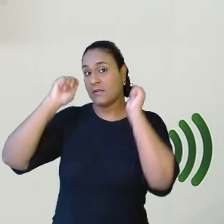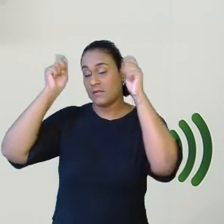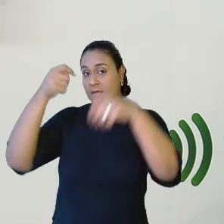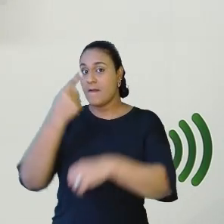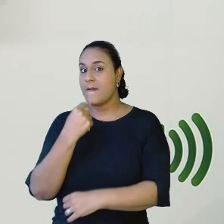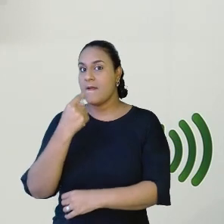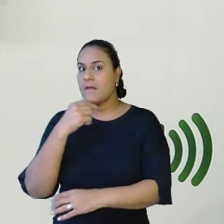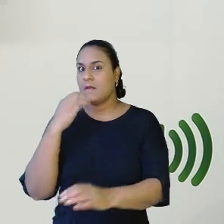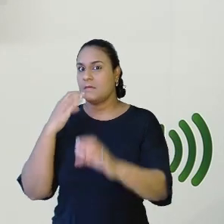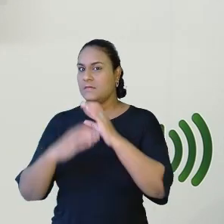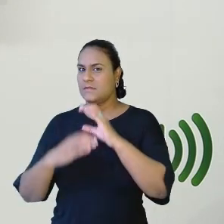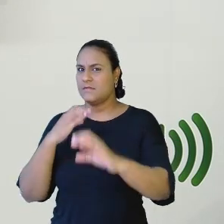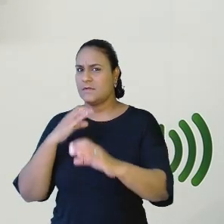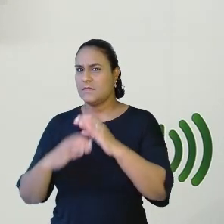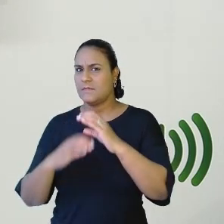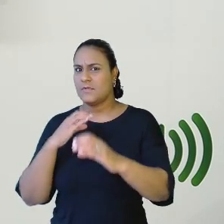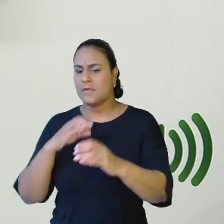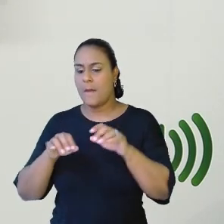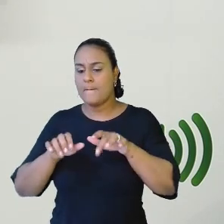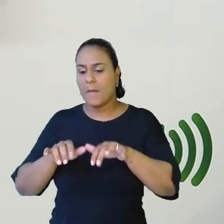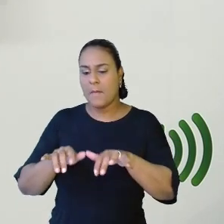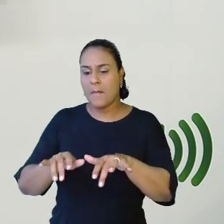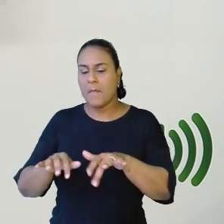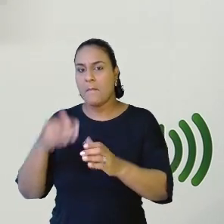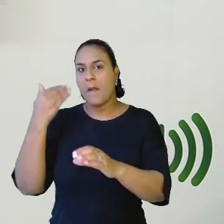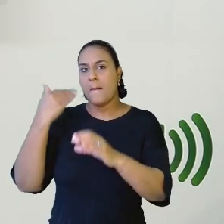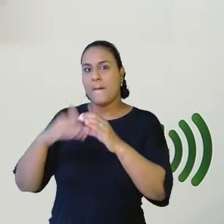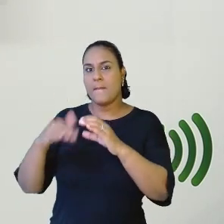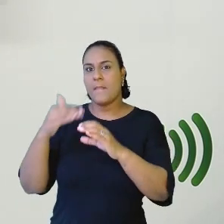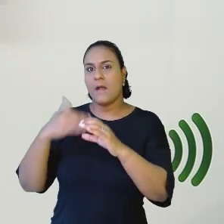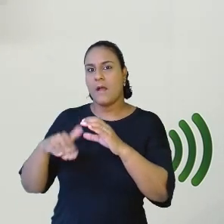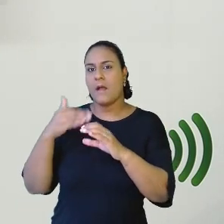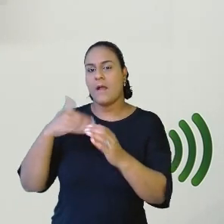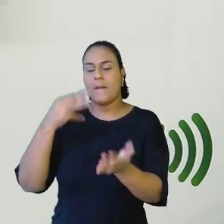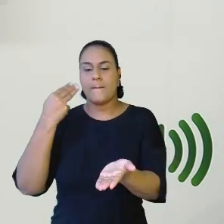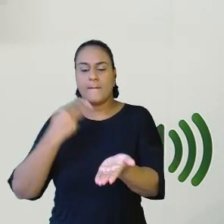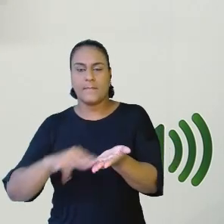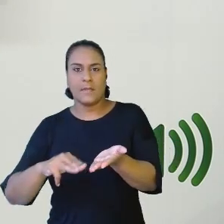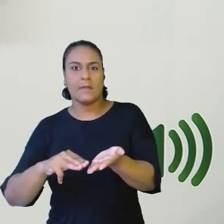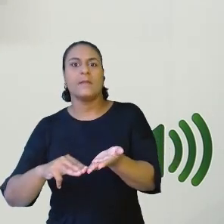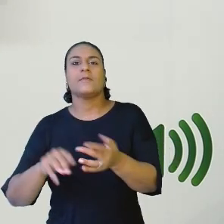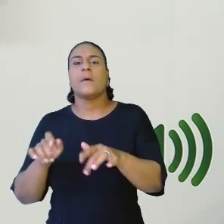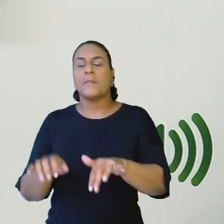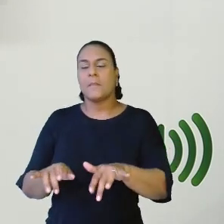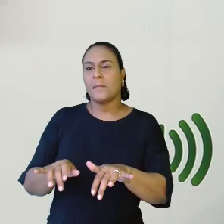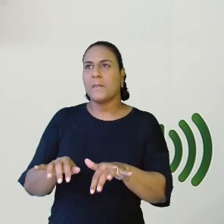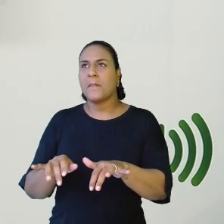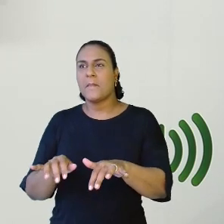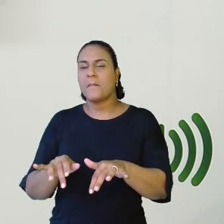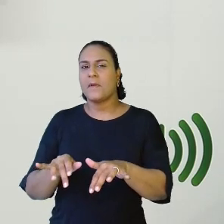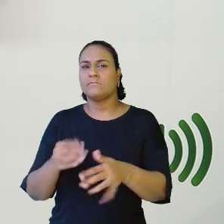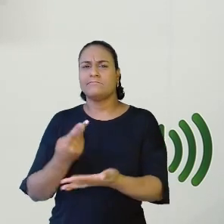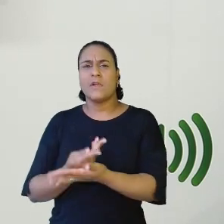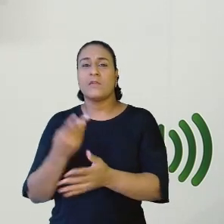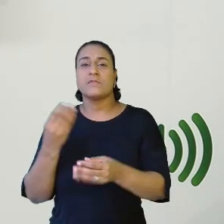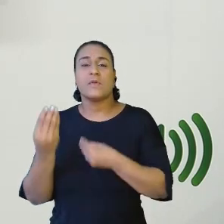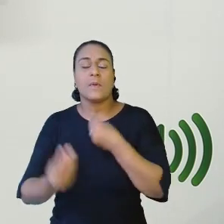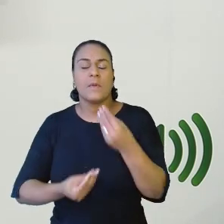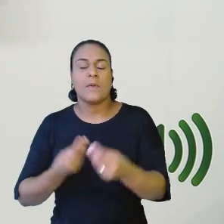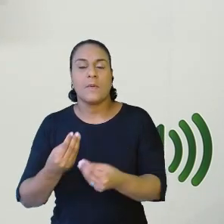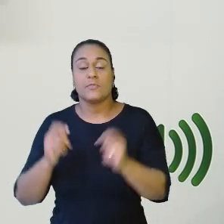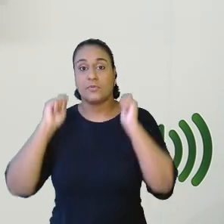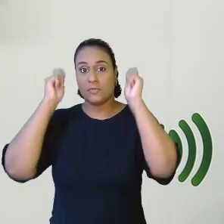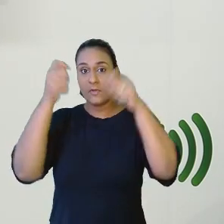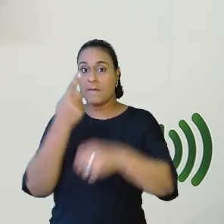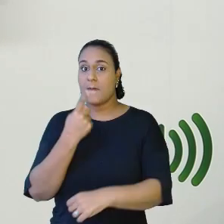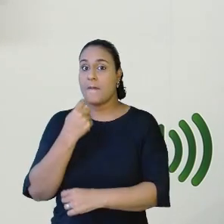se comunicam através de e-mail, se comunicam, trocam mensagem através do e-mail. E como foi que isso aconteceu? Um dia, Chapeuzinho